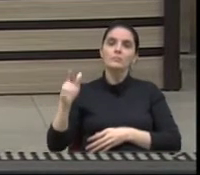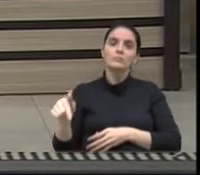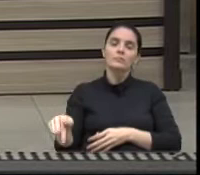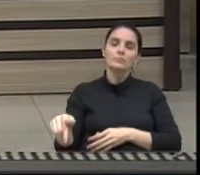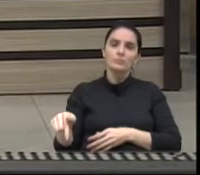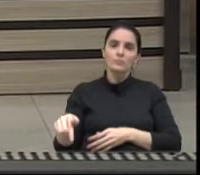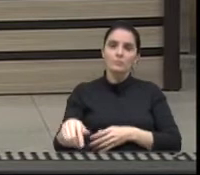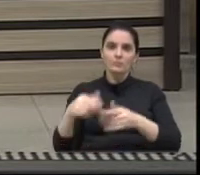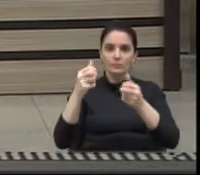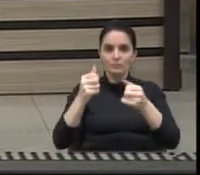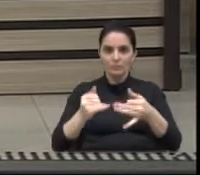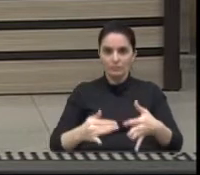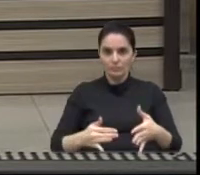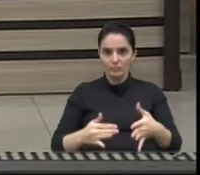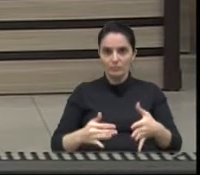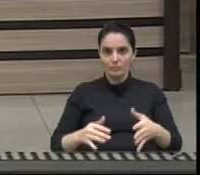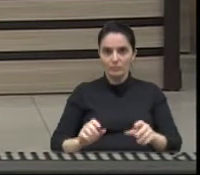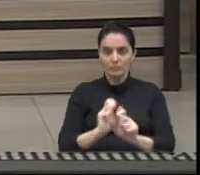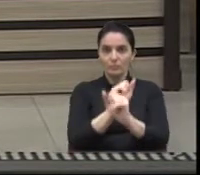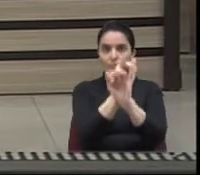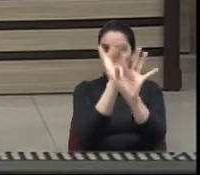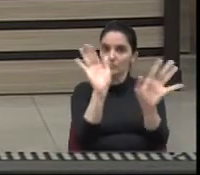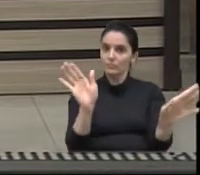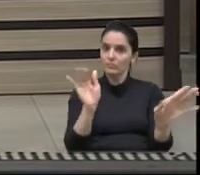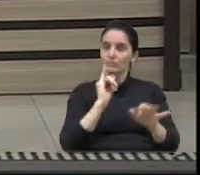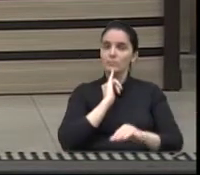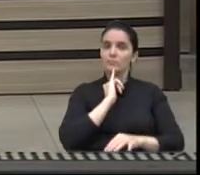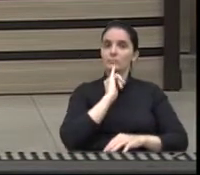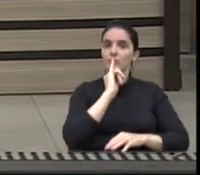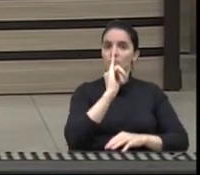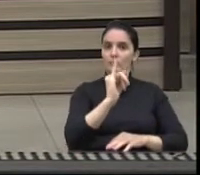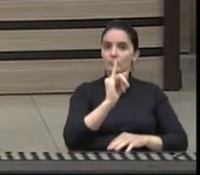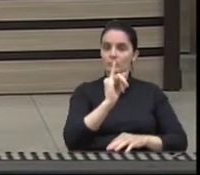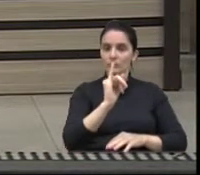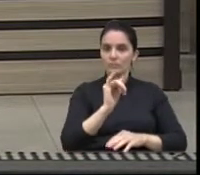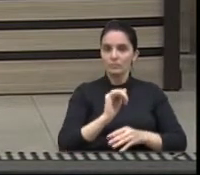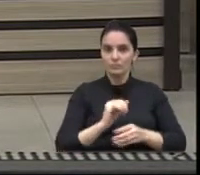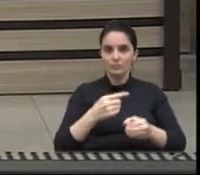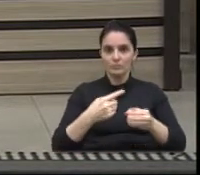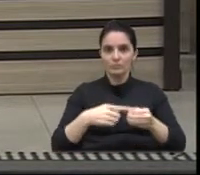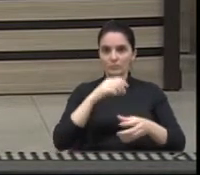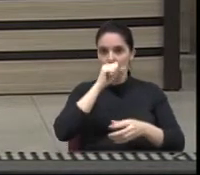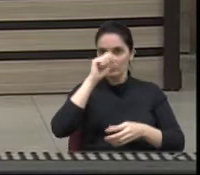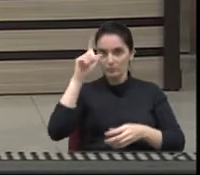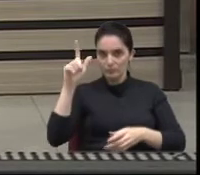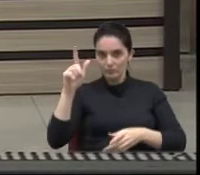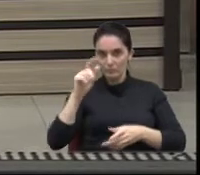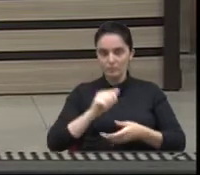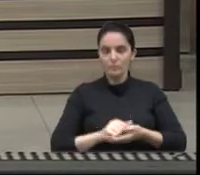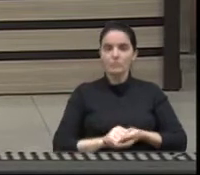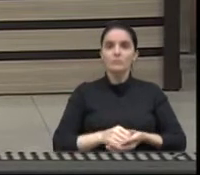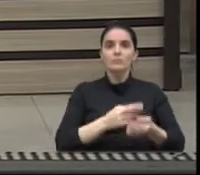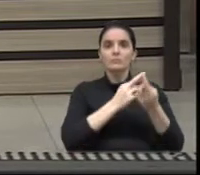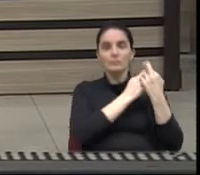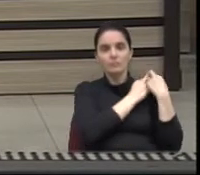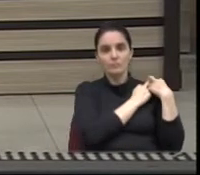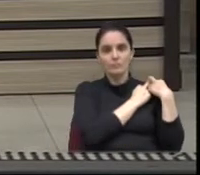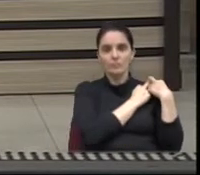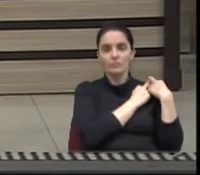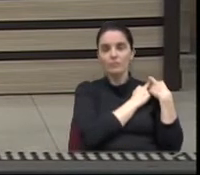130/2017, dispõe sobre transparência e divulgação de informações públicas no âmbito do município de Limeira e da outras